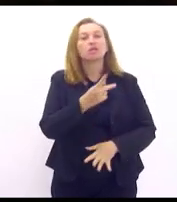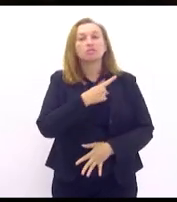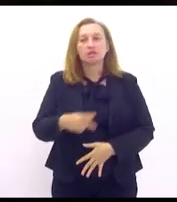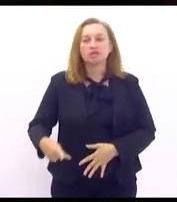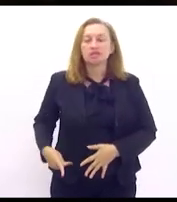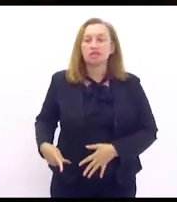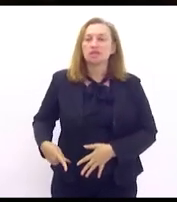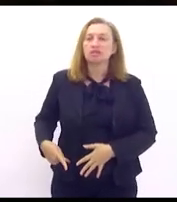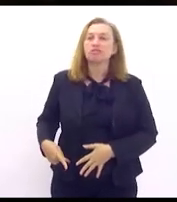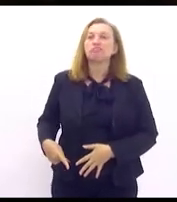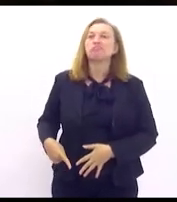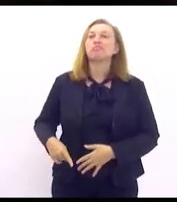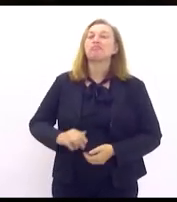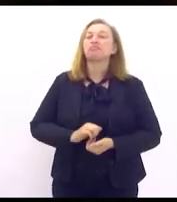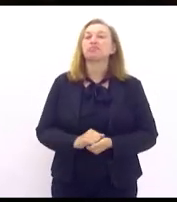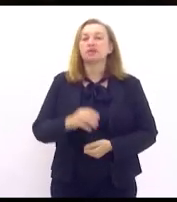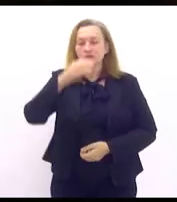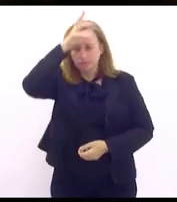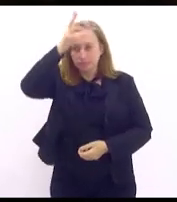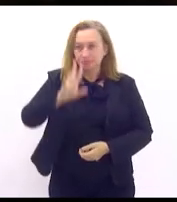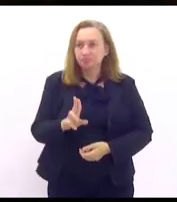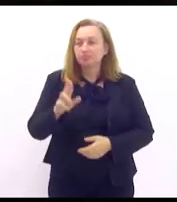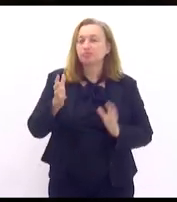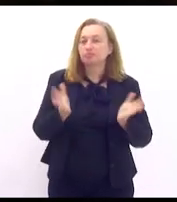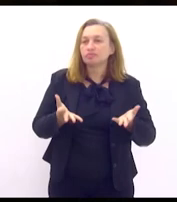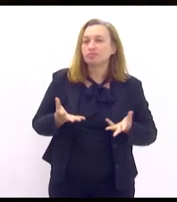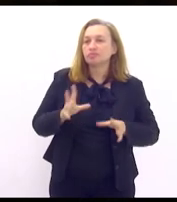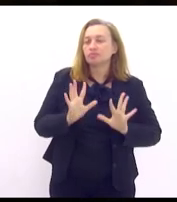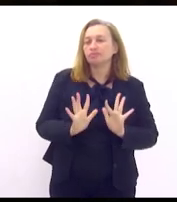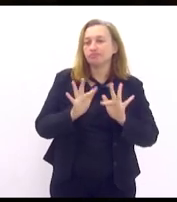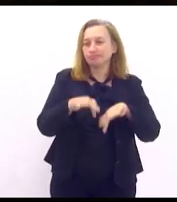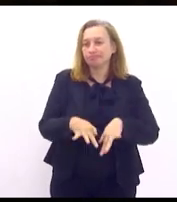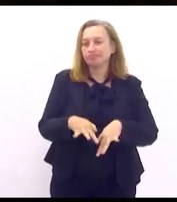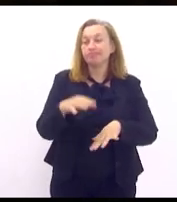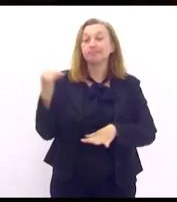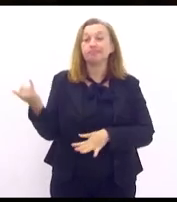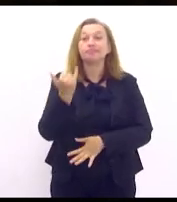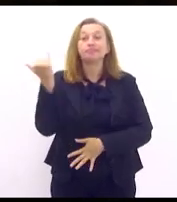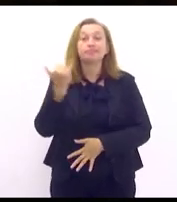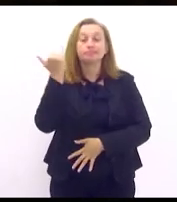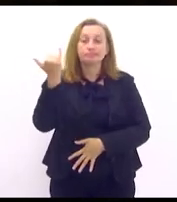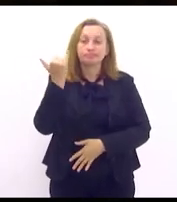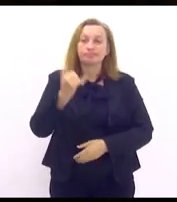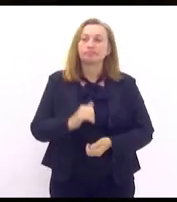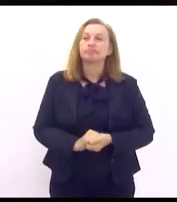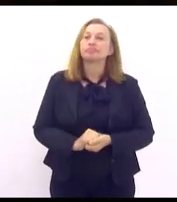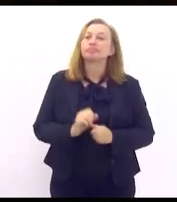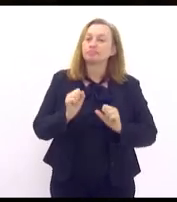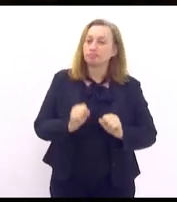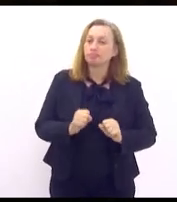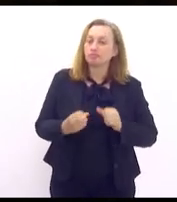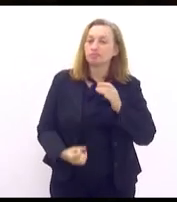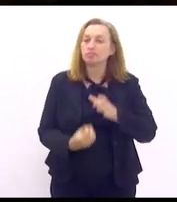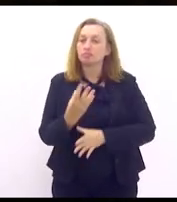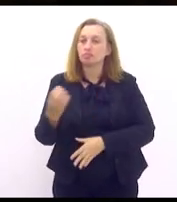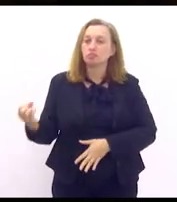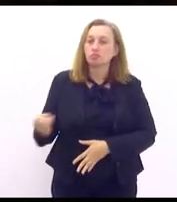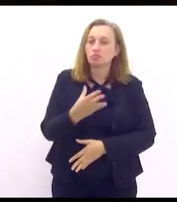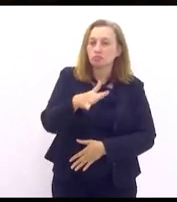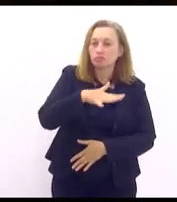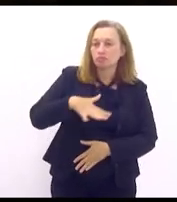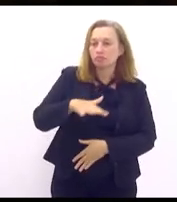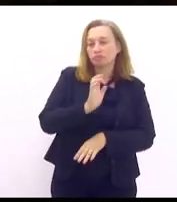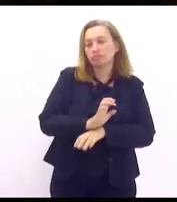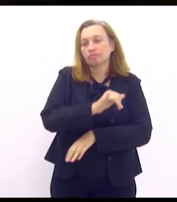dessa sessão, Tia Ju, queria só concluir o quanto que é importante que a gente possa criar um novo ambiente no Estado do